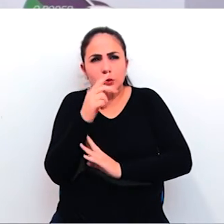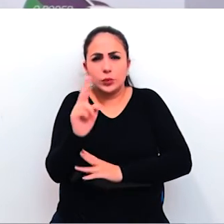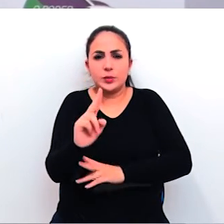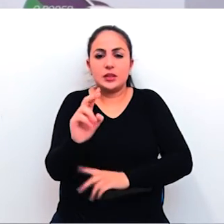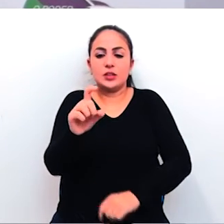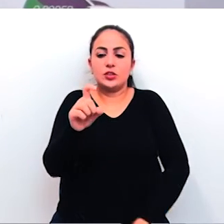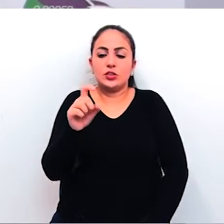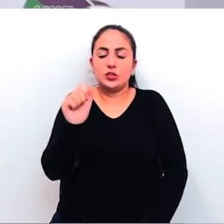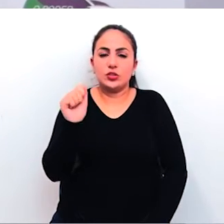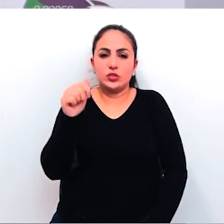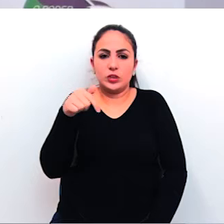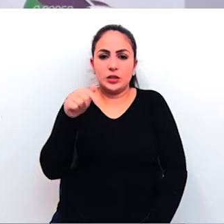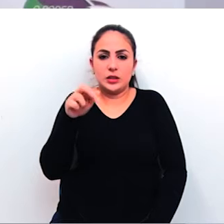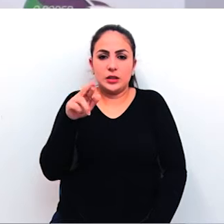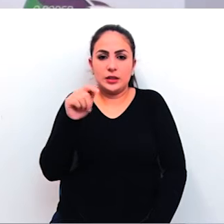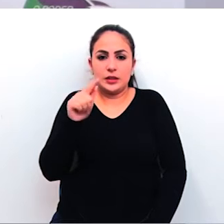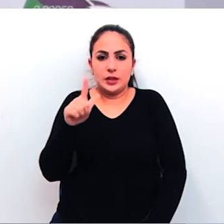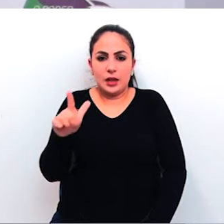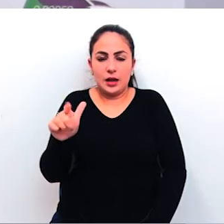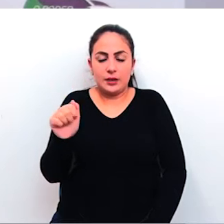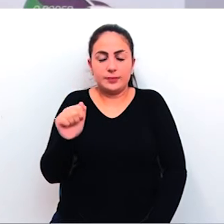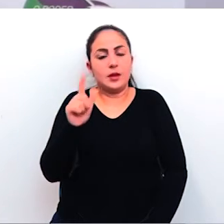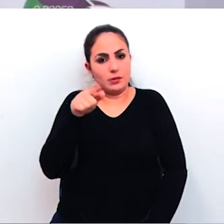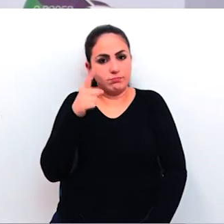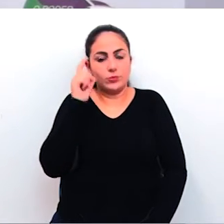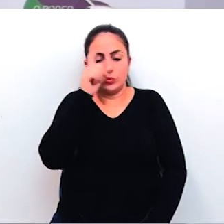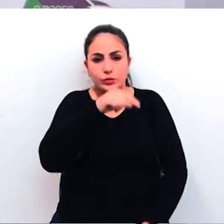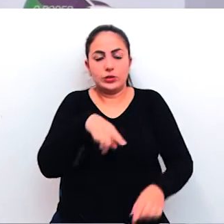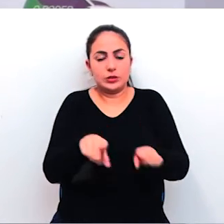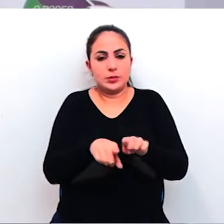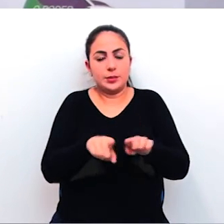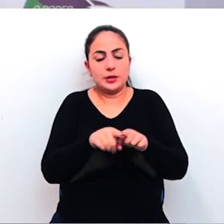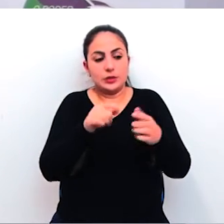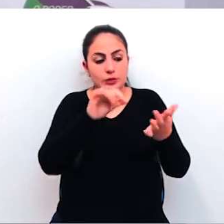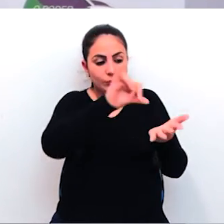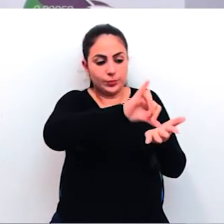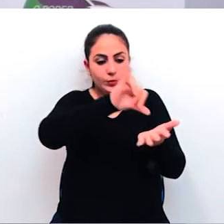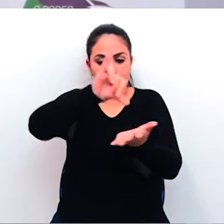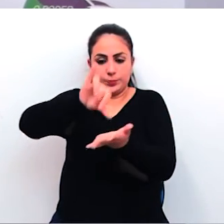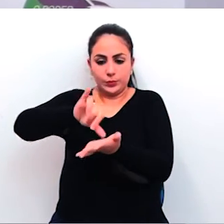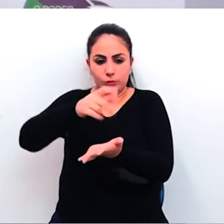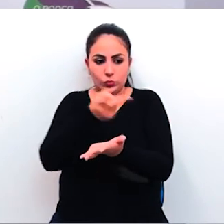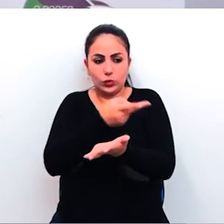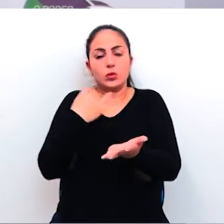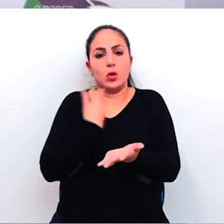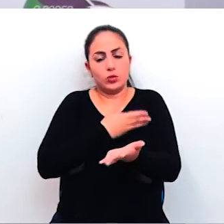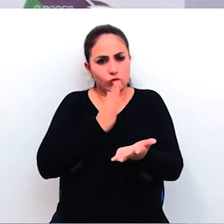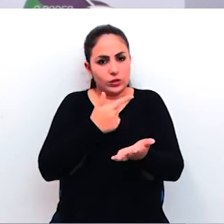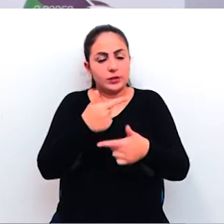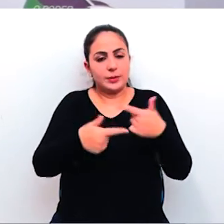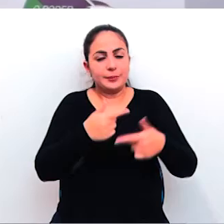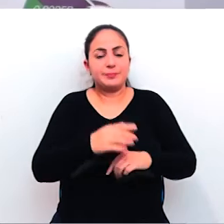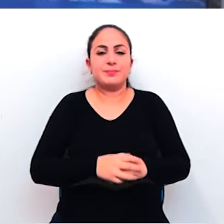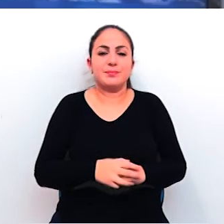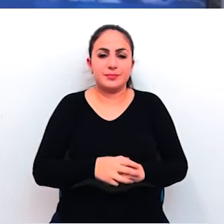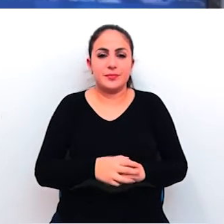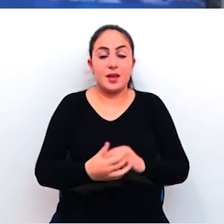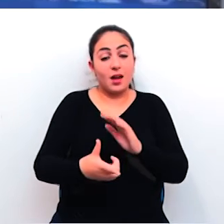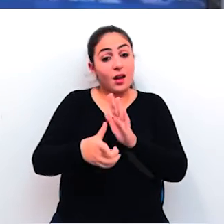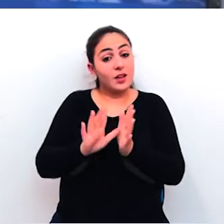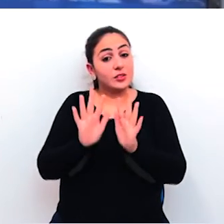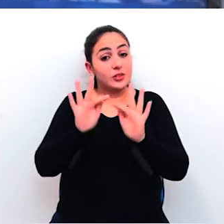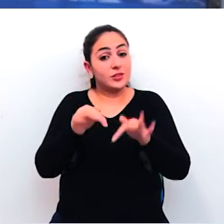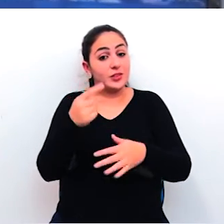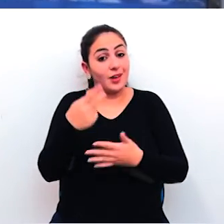ali o que chamam de xangri lá é computado também nesses dois pontos já estamos trabalhando e